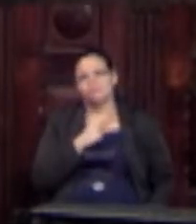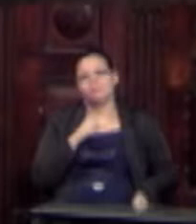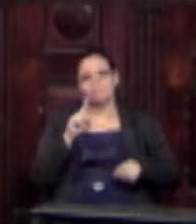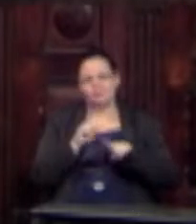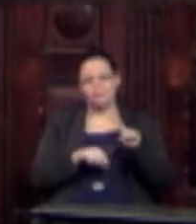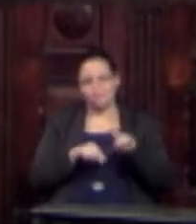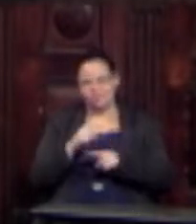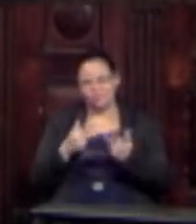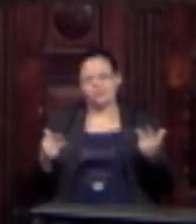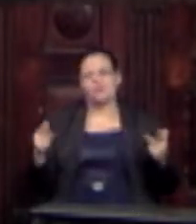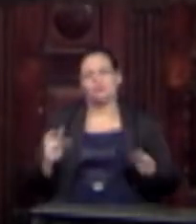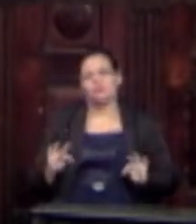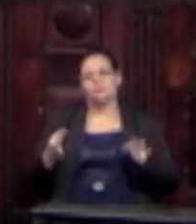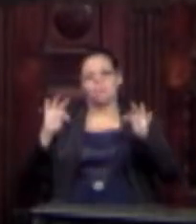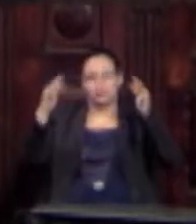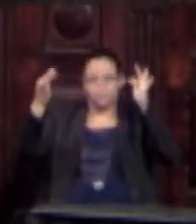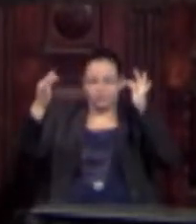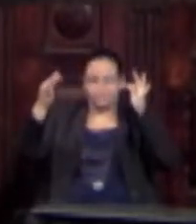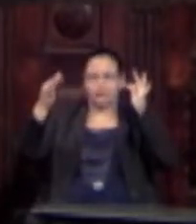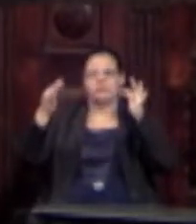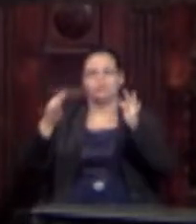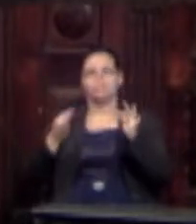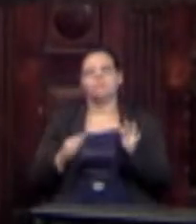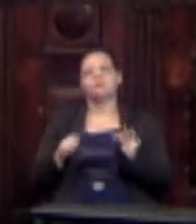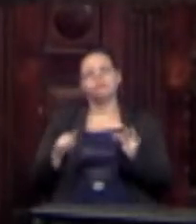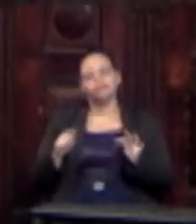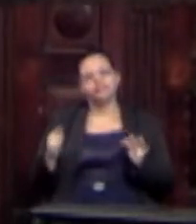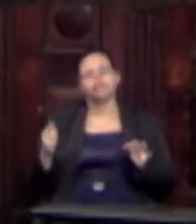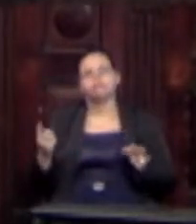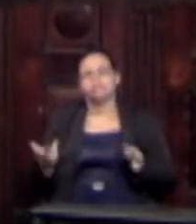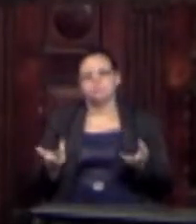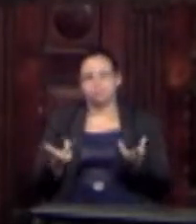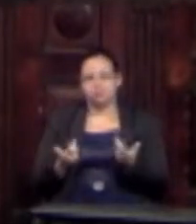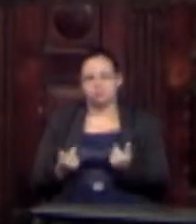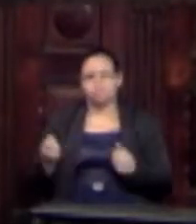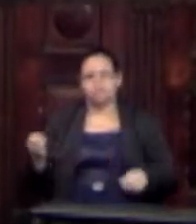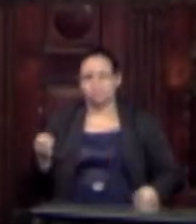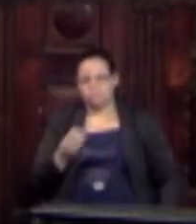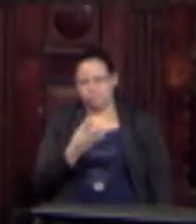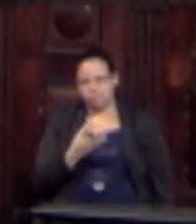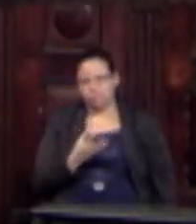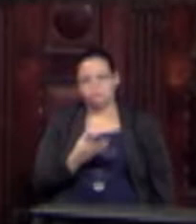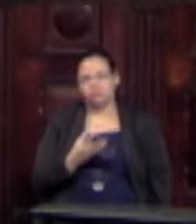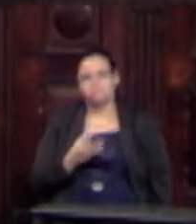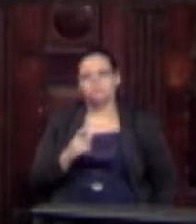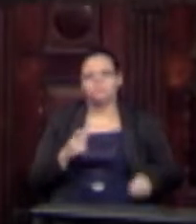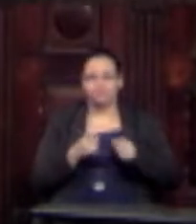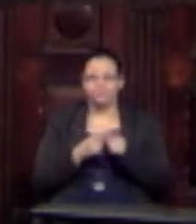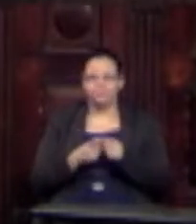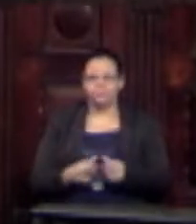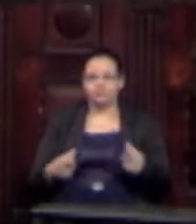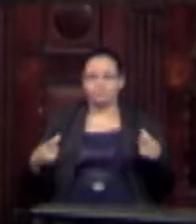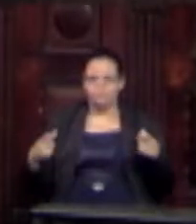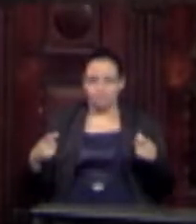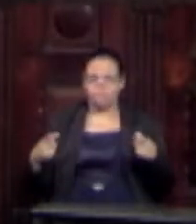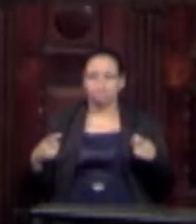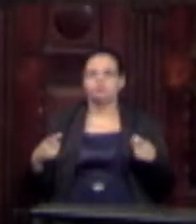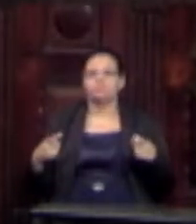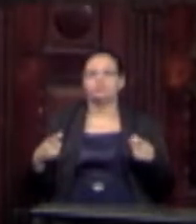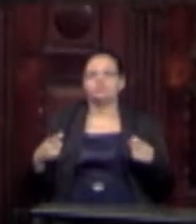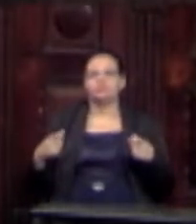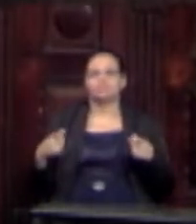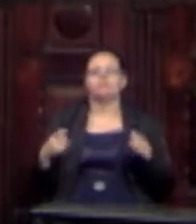equipamentos e tecnologias mais sofisticadas e ampliar